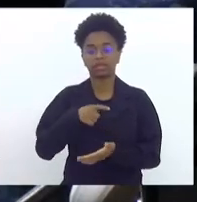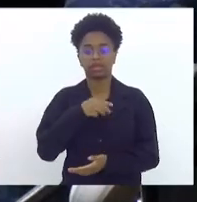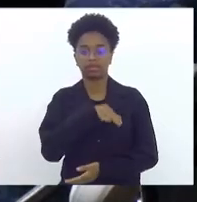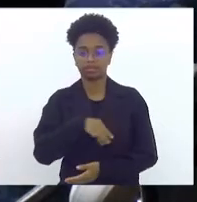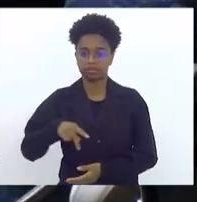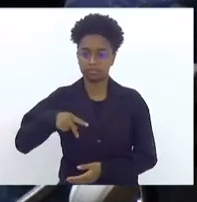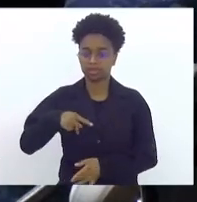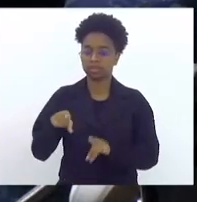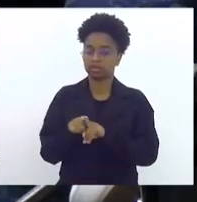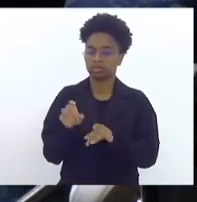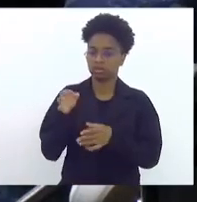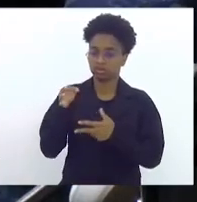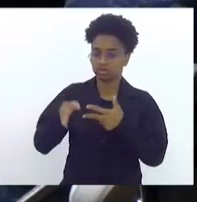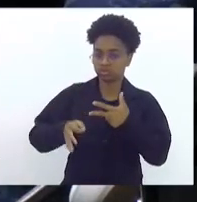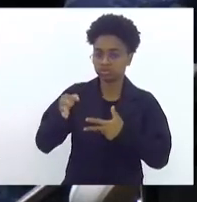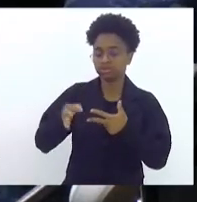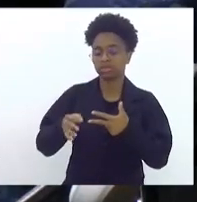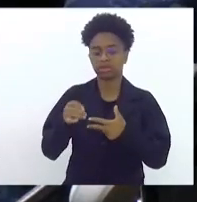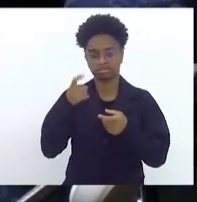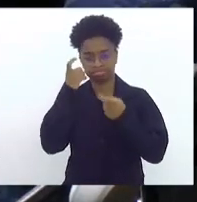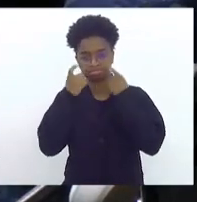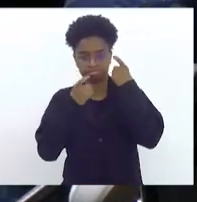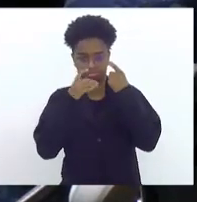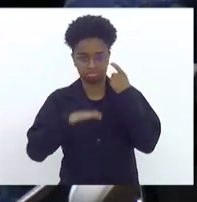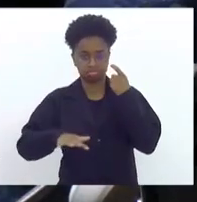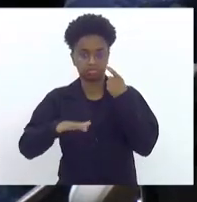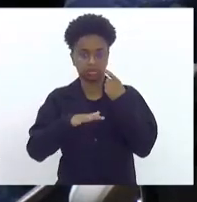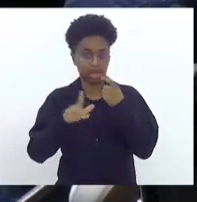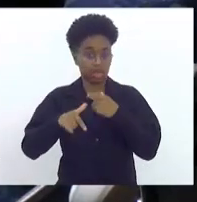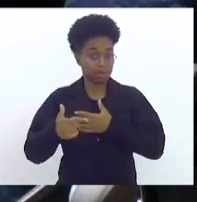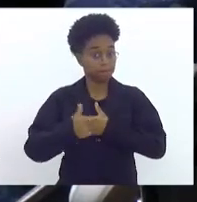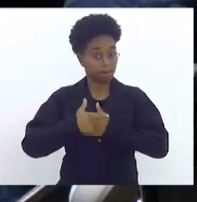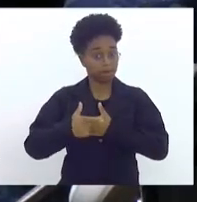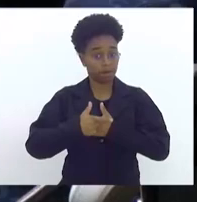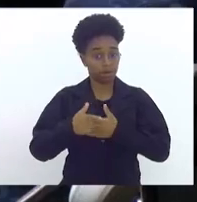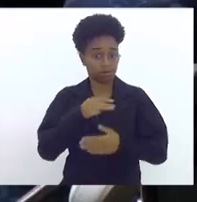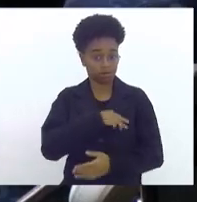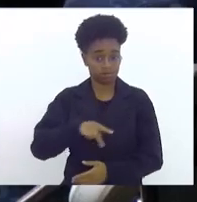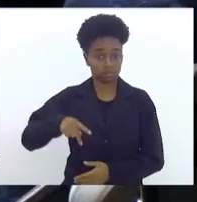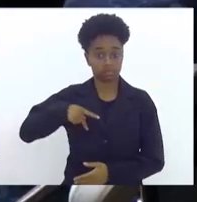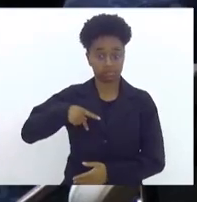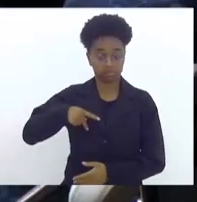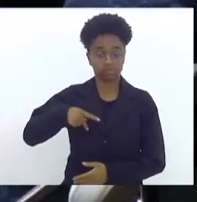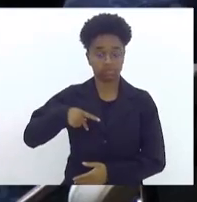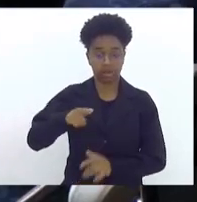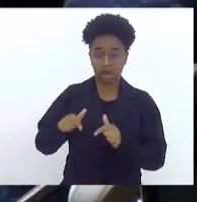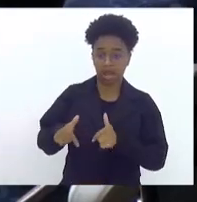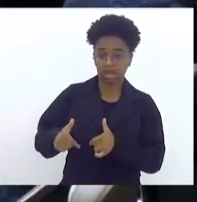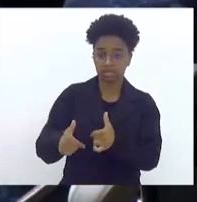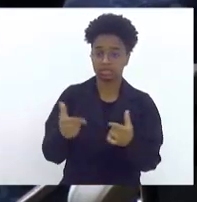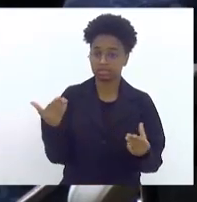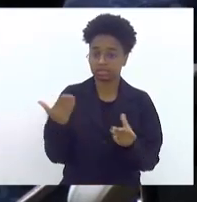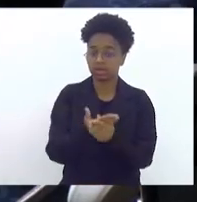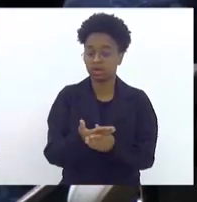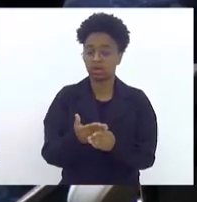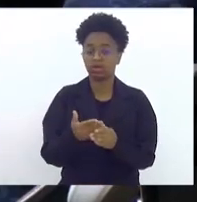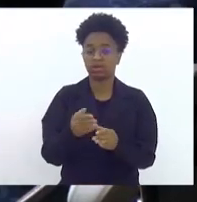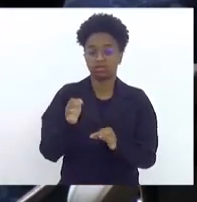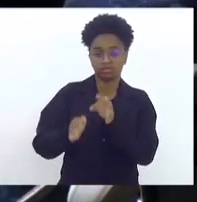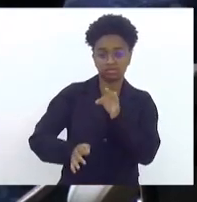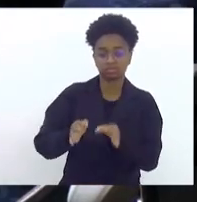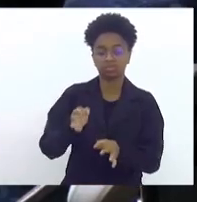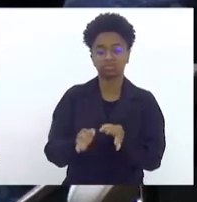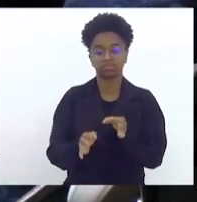à frente e muito preocupados com isso e é a função do ministério público né promover ação penal participar da investigação